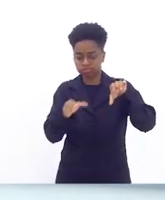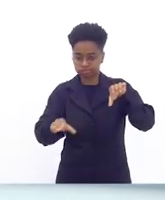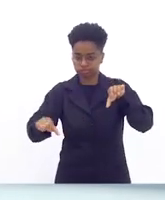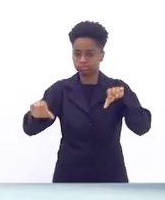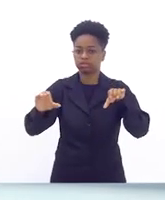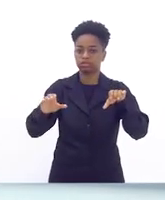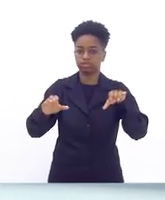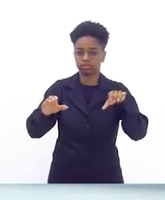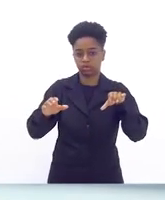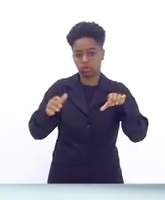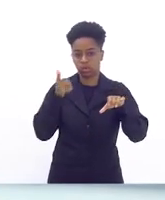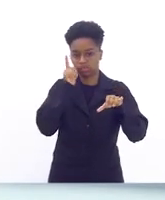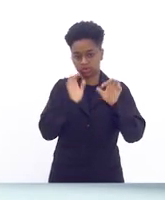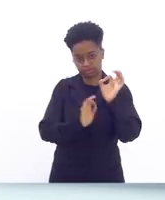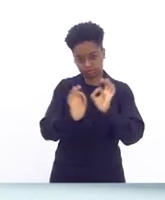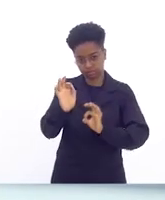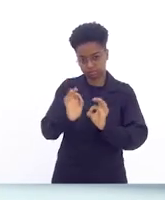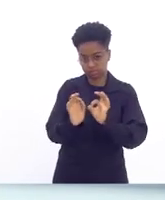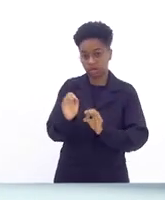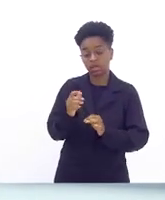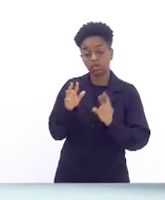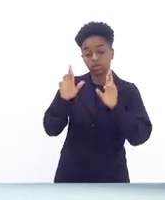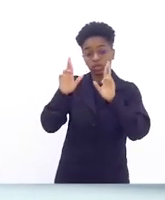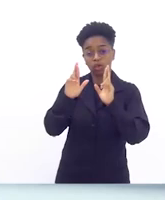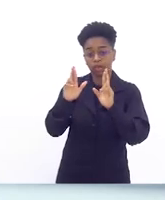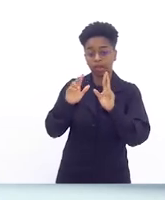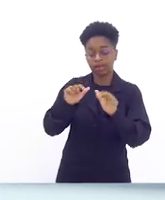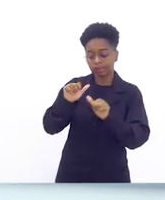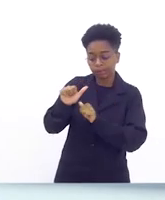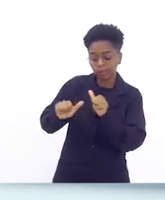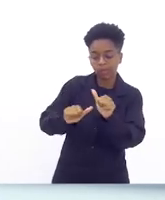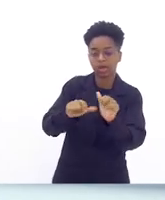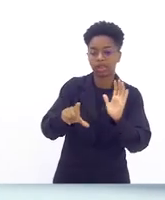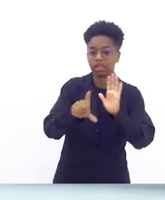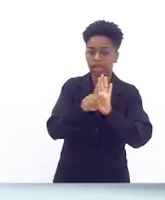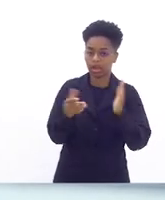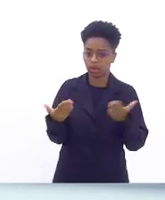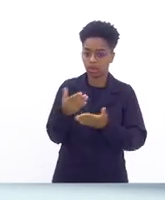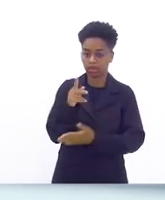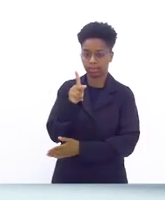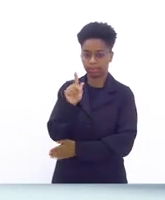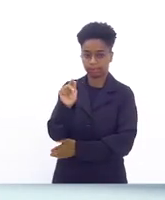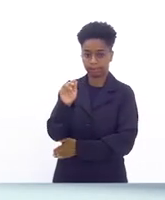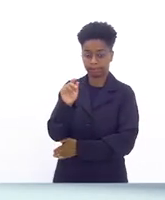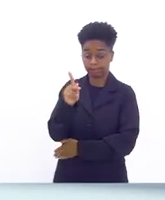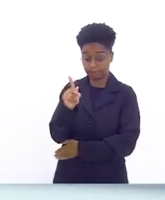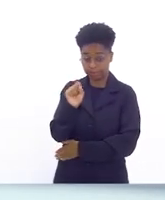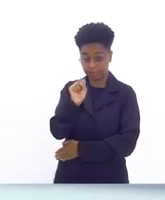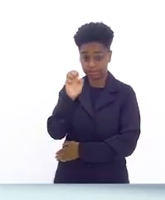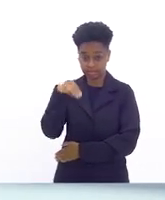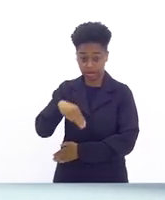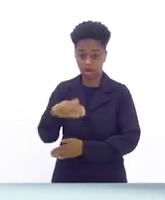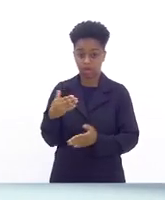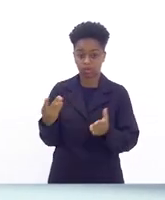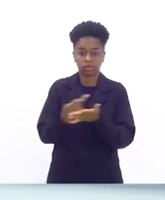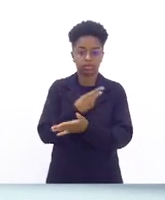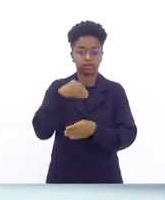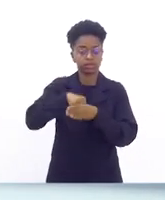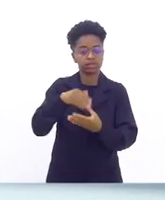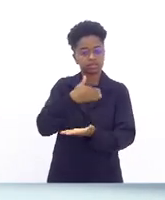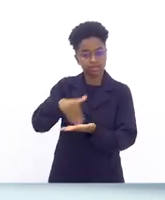esperamos aí que a partir dessa alteração de legislação Como já tá correndo lá dentro da secretaria